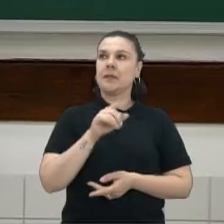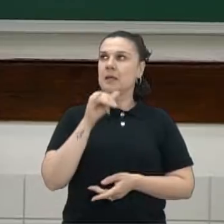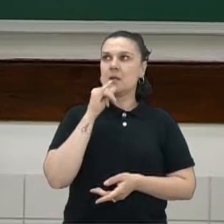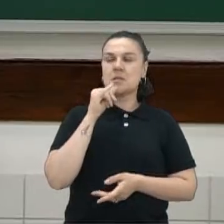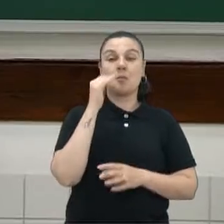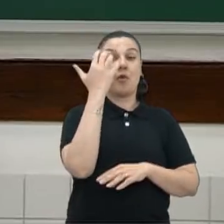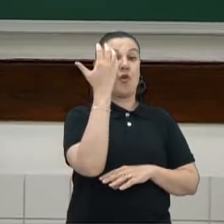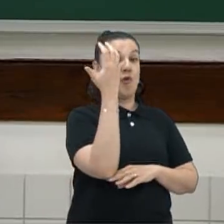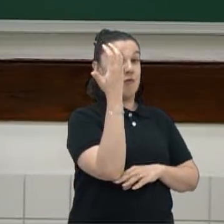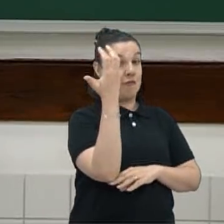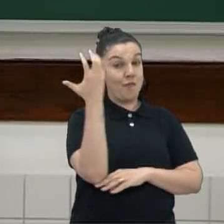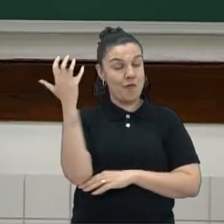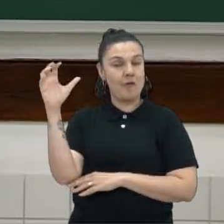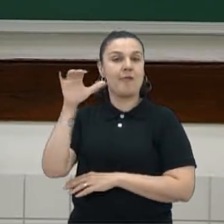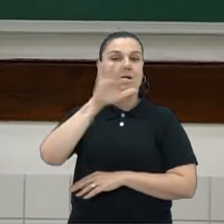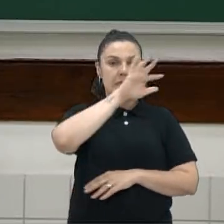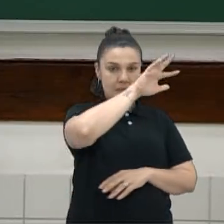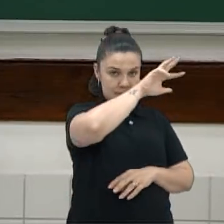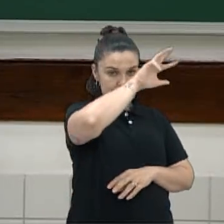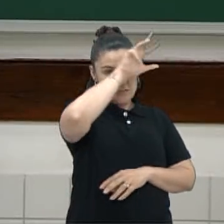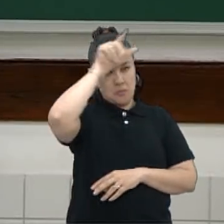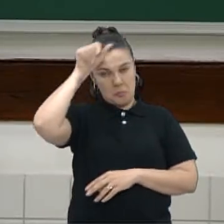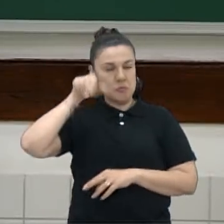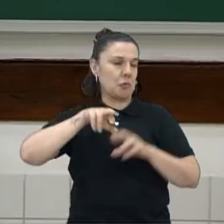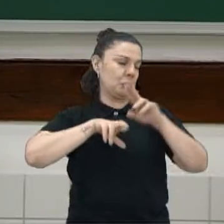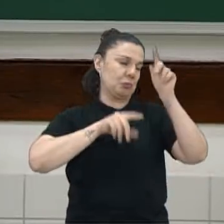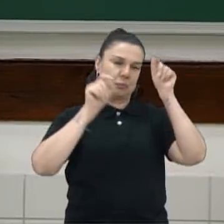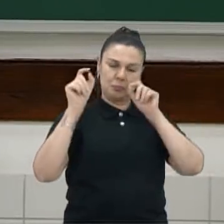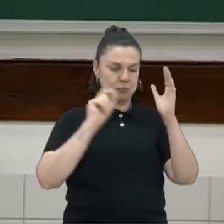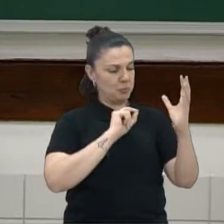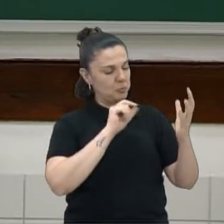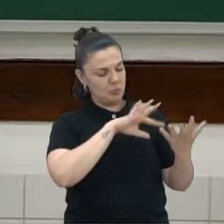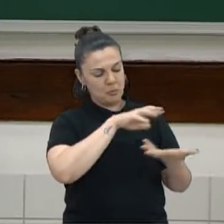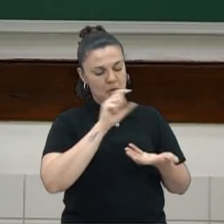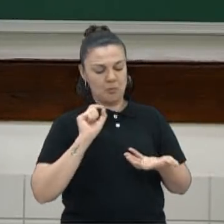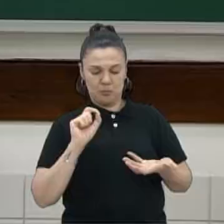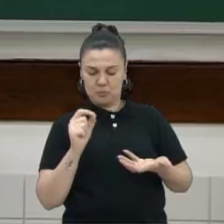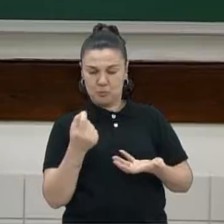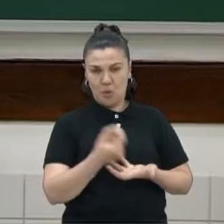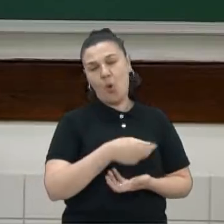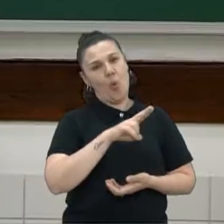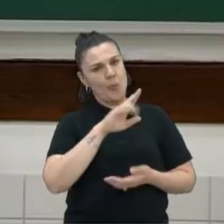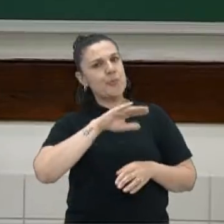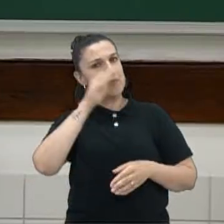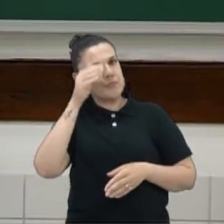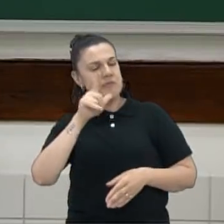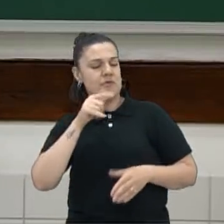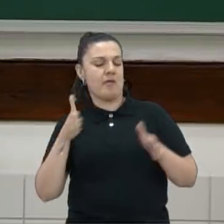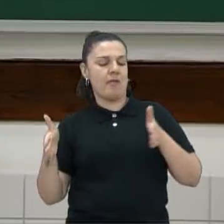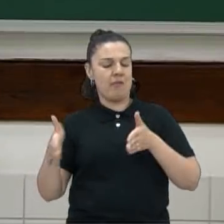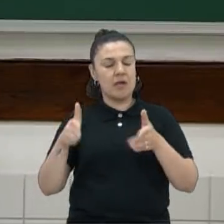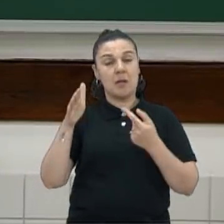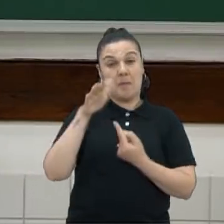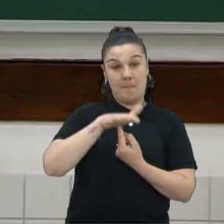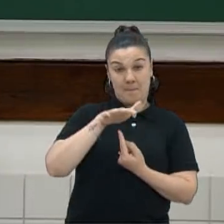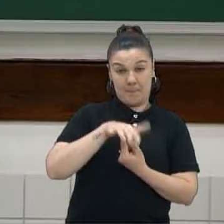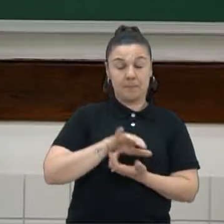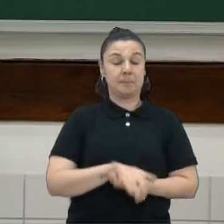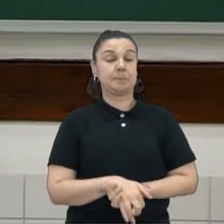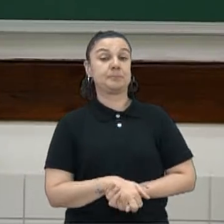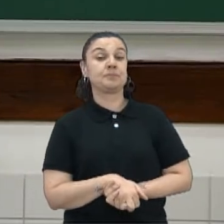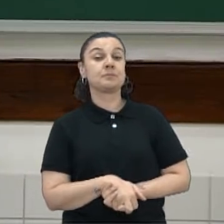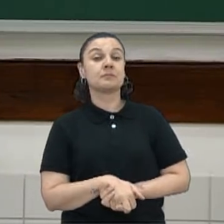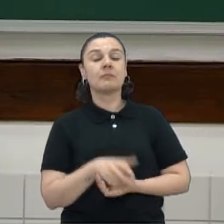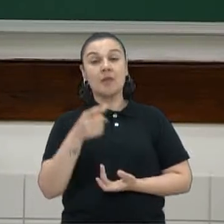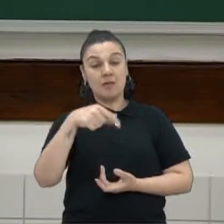exemplo, a floresta amazônica ou florestas como a própria Serra do Mar, aqui a região da floresta da Mata